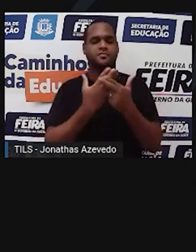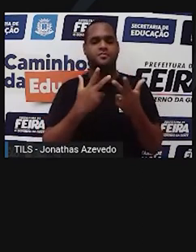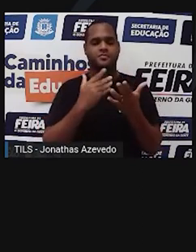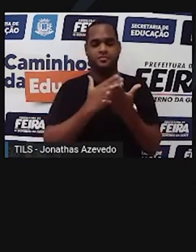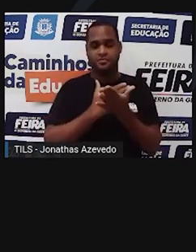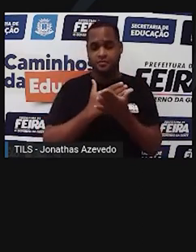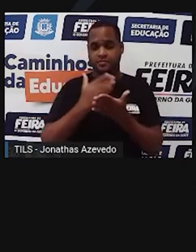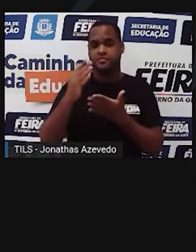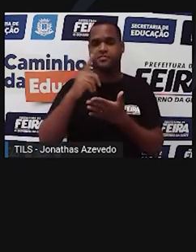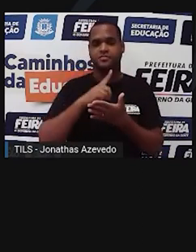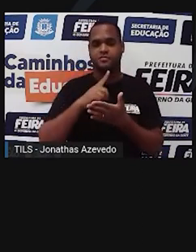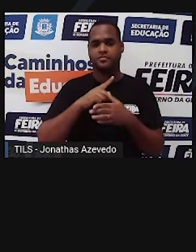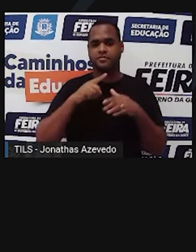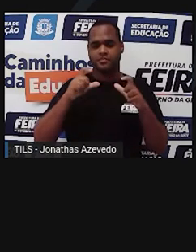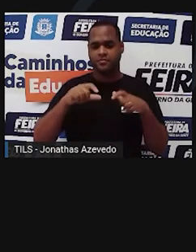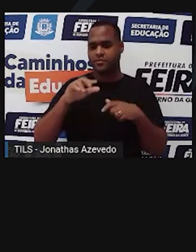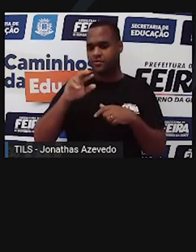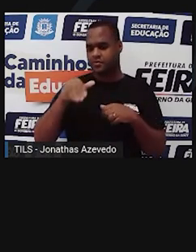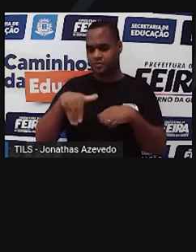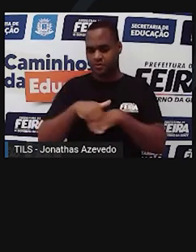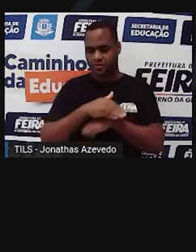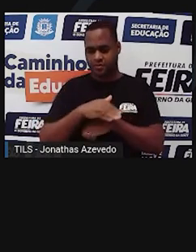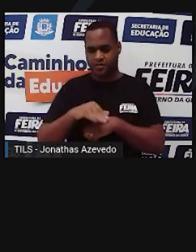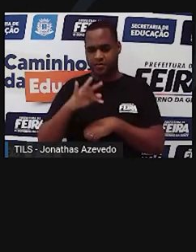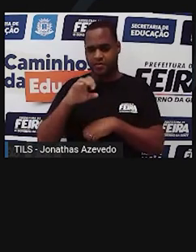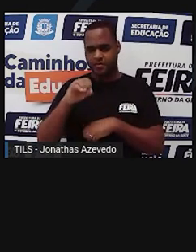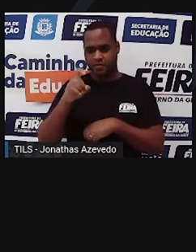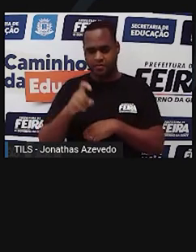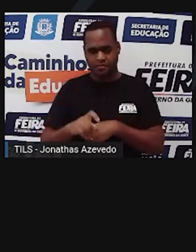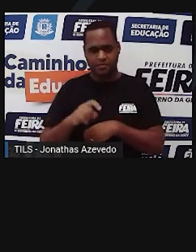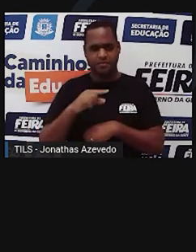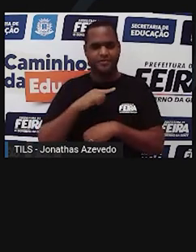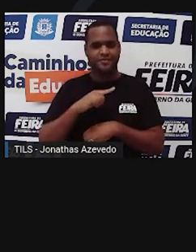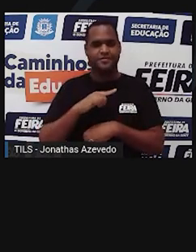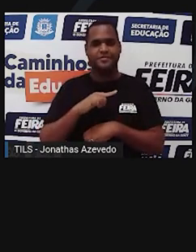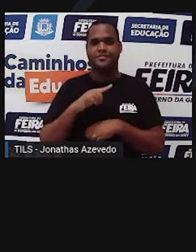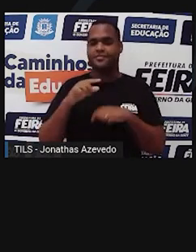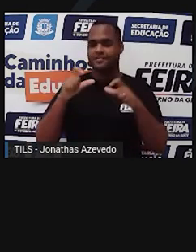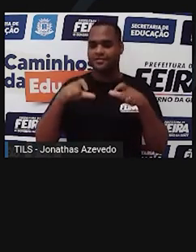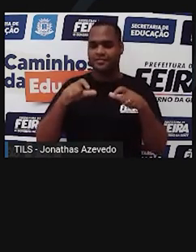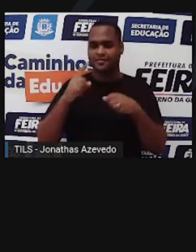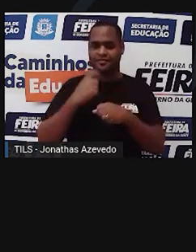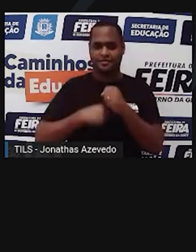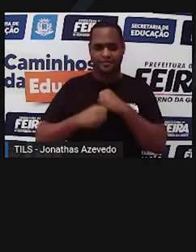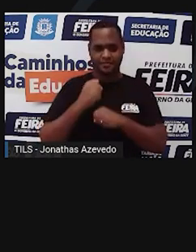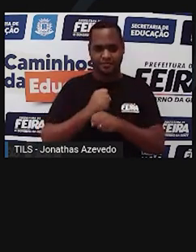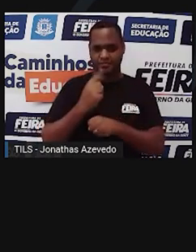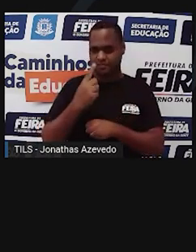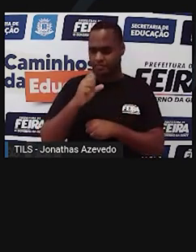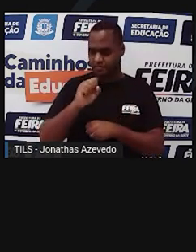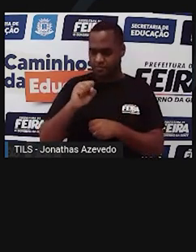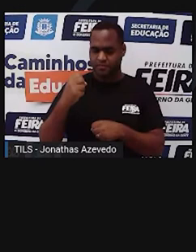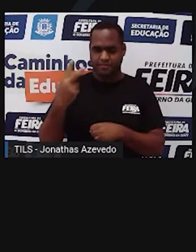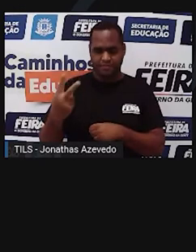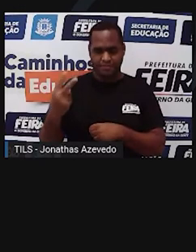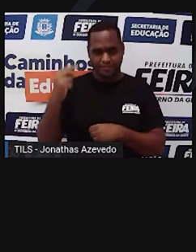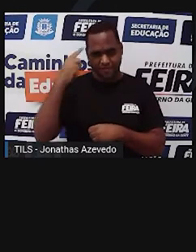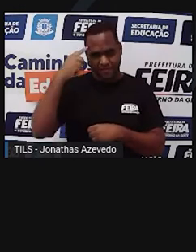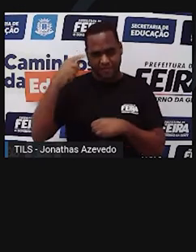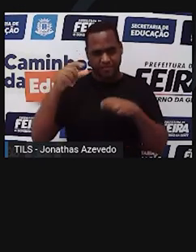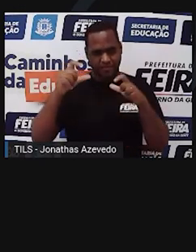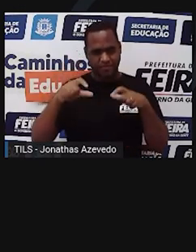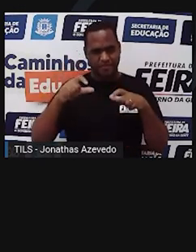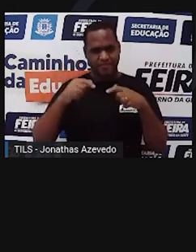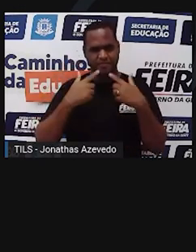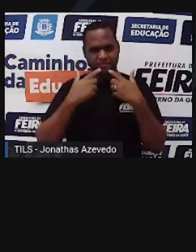aberta no rio Fox, em Appleton, Wisconsin, em 1882. Basicamente, um